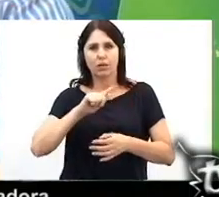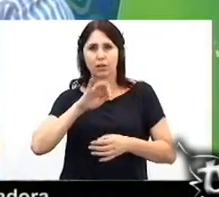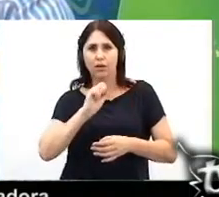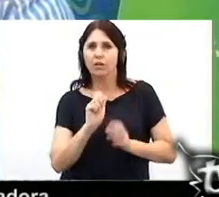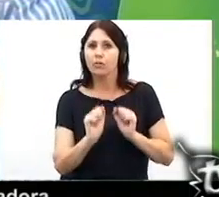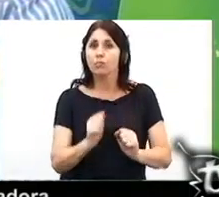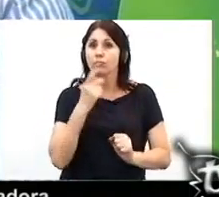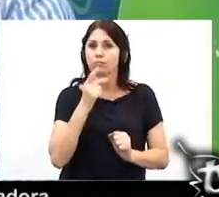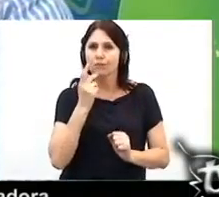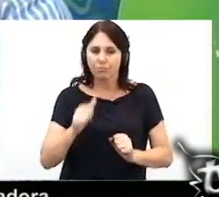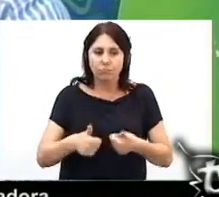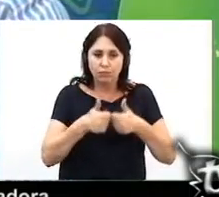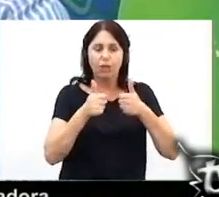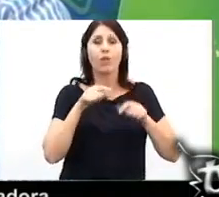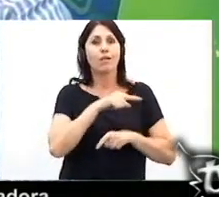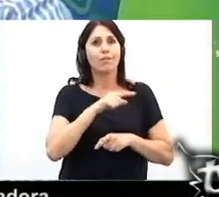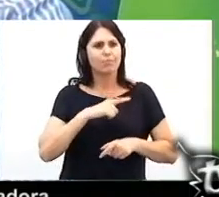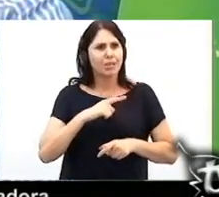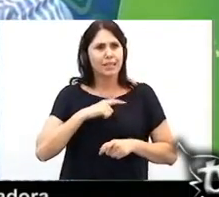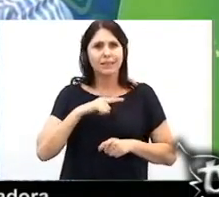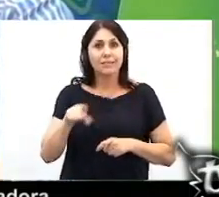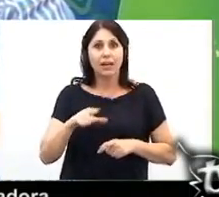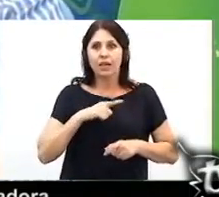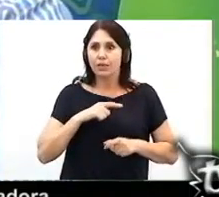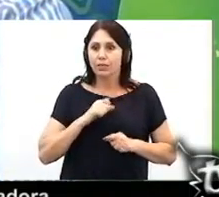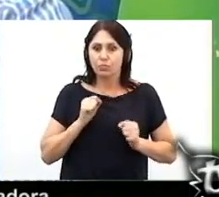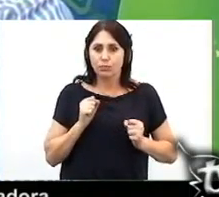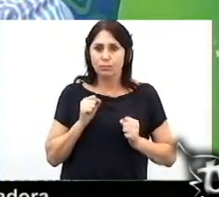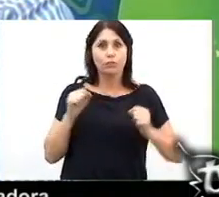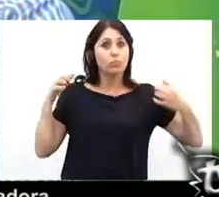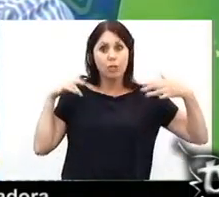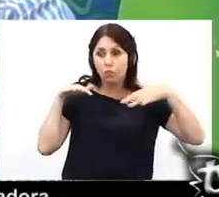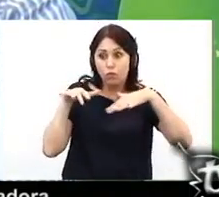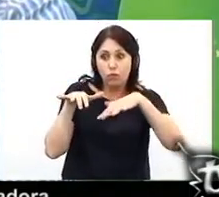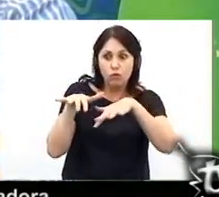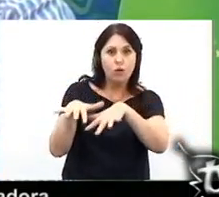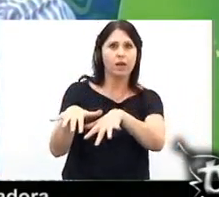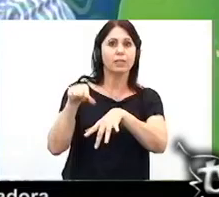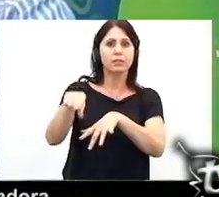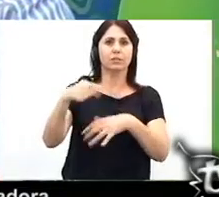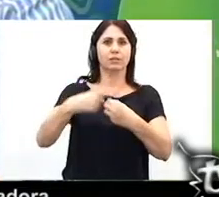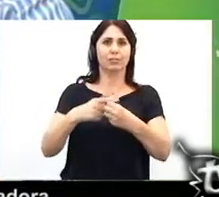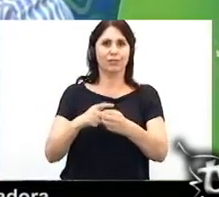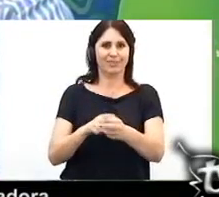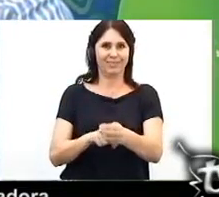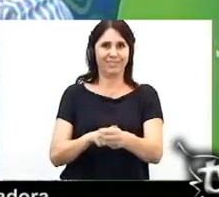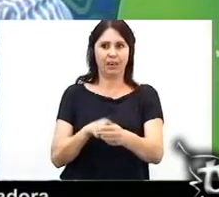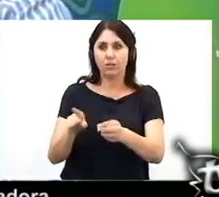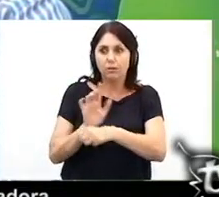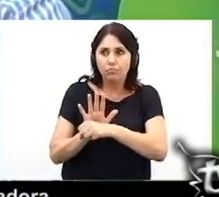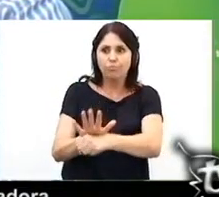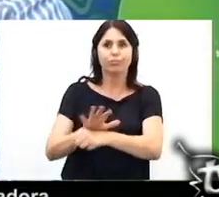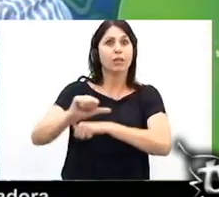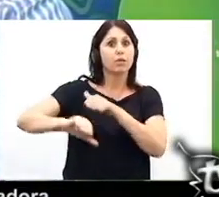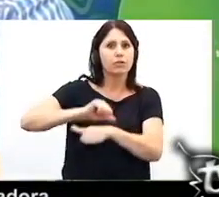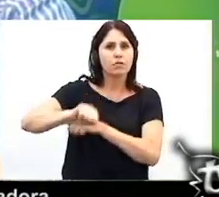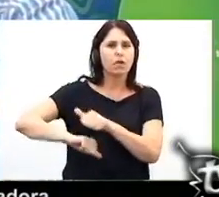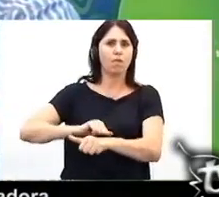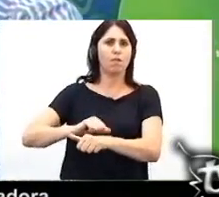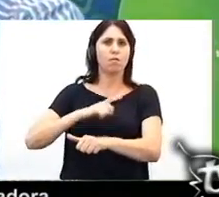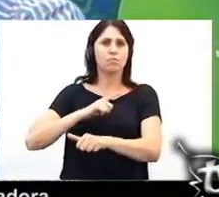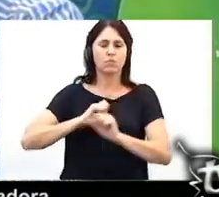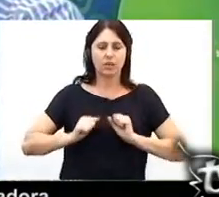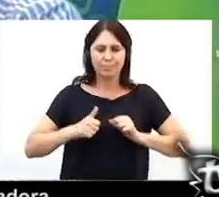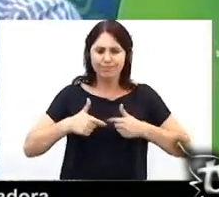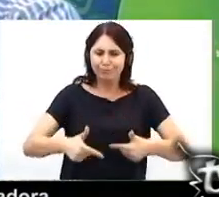instituições. Então, essa construção, ações que a Guarda vem fazendo há muito tempo já, belíssimas com relação às escolas, né, com projetos